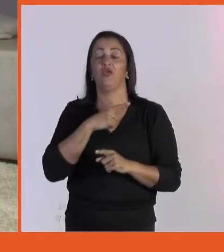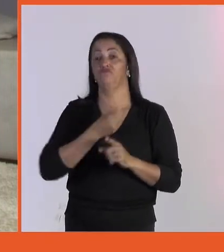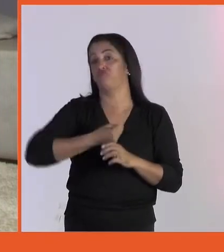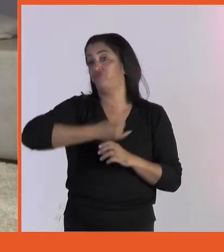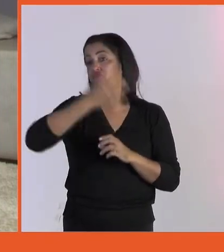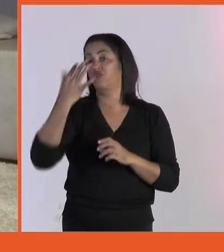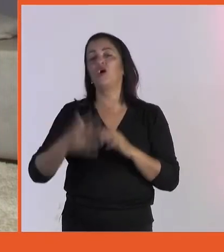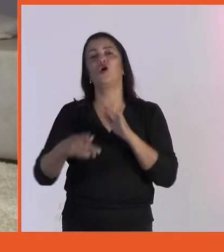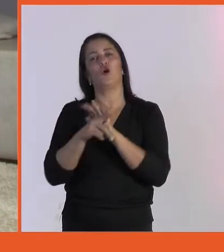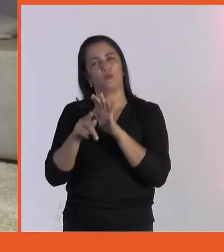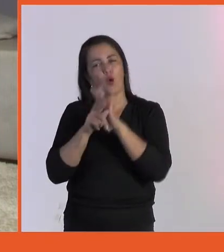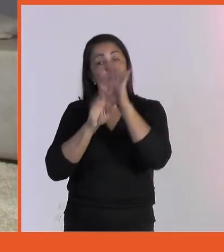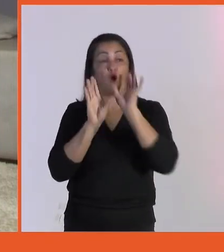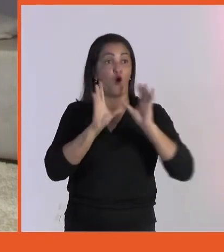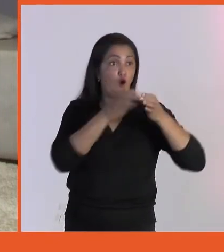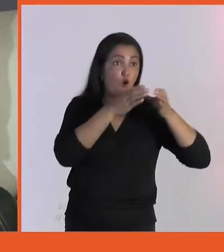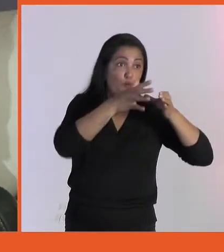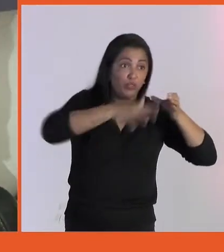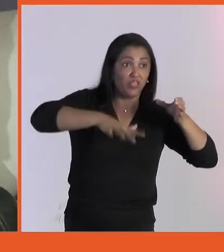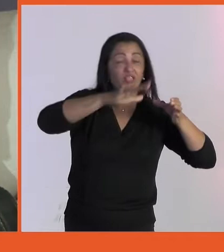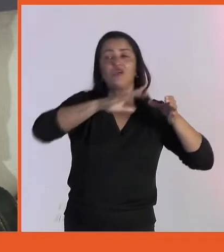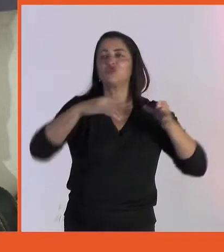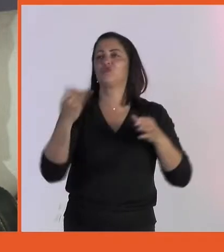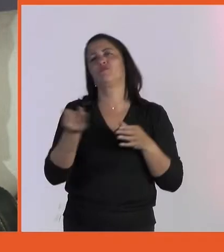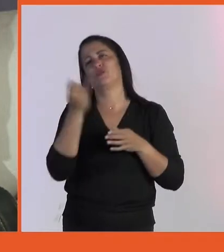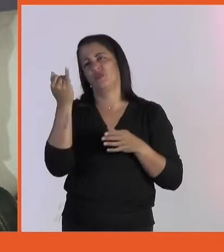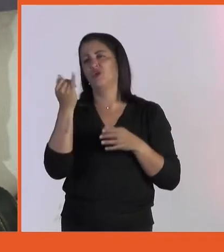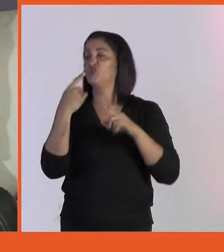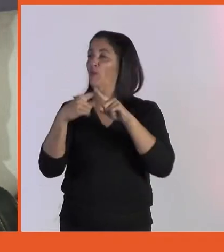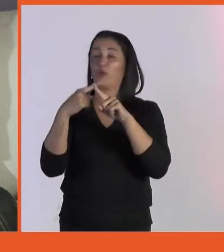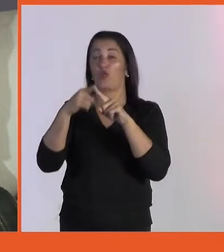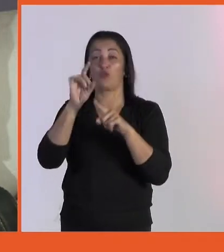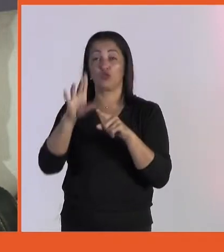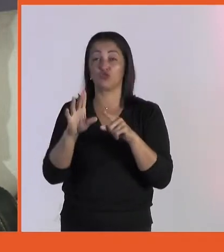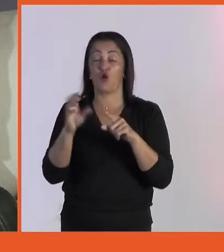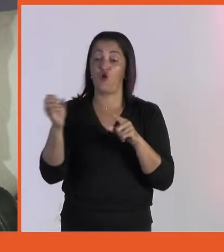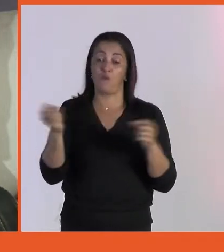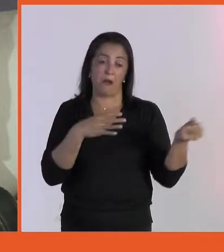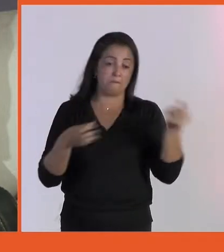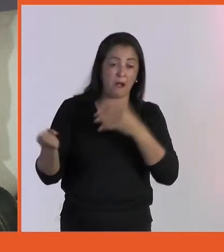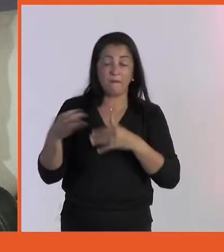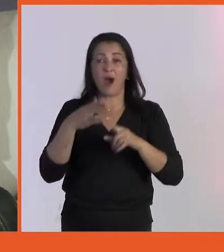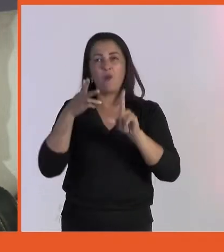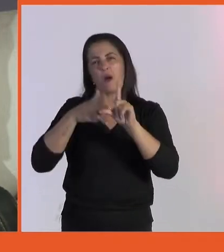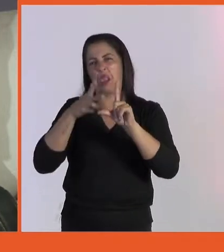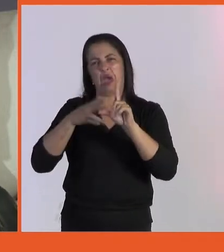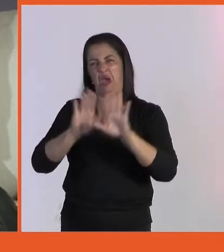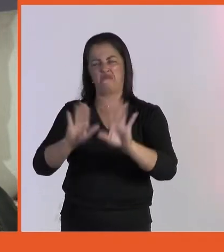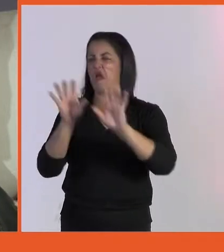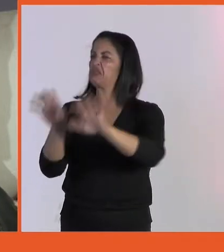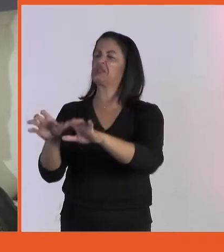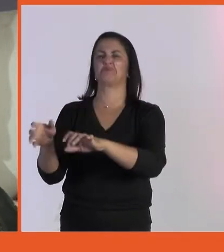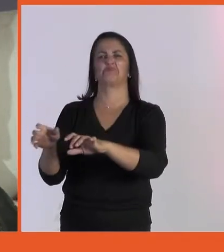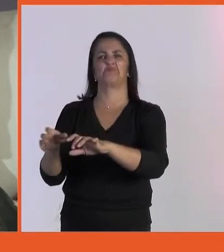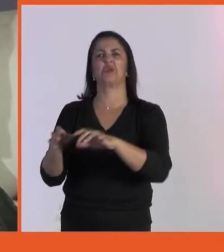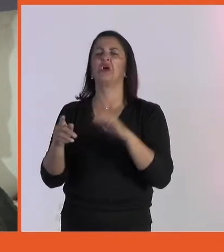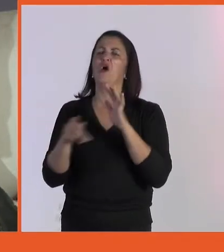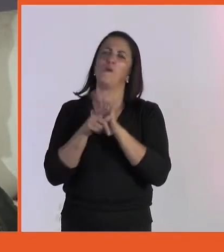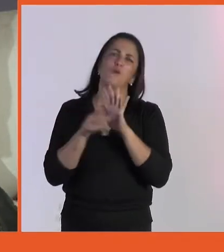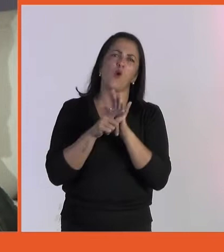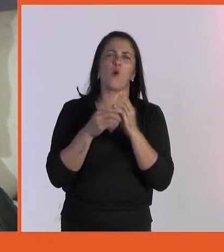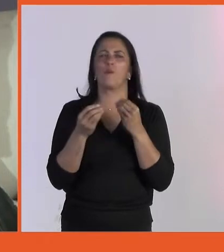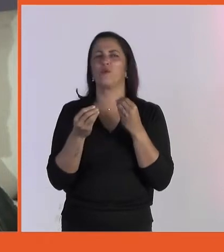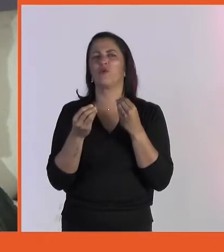pra gente, é extremamente importante. Porque é isso, né? Não é só visualização e like, assim. Tipo, a conta não fecha se não